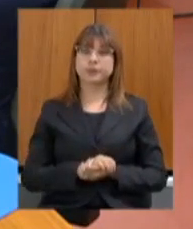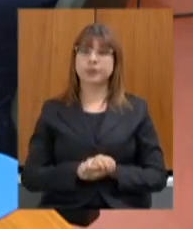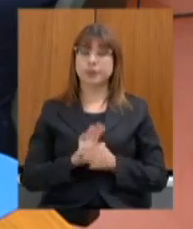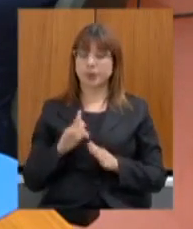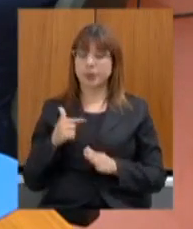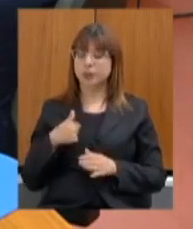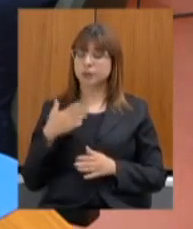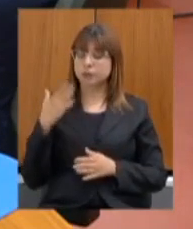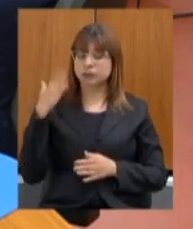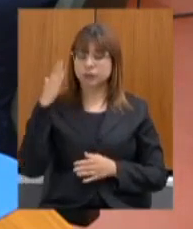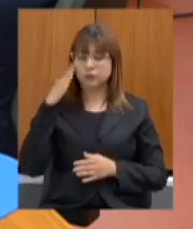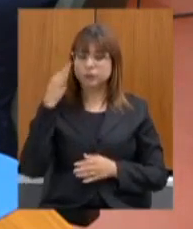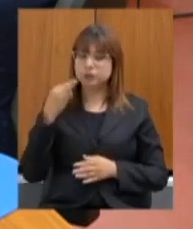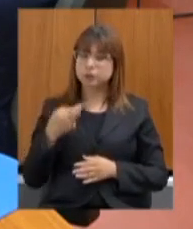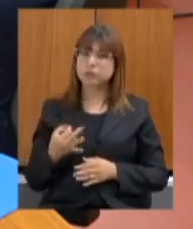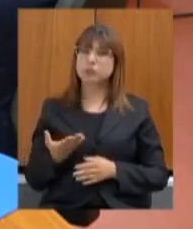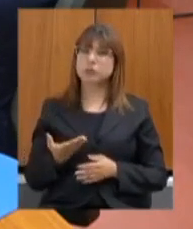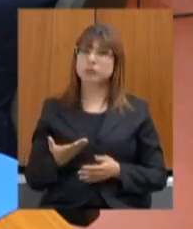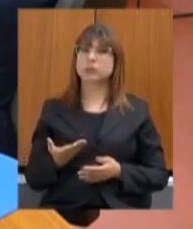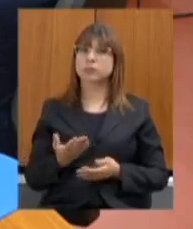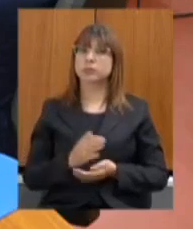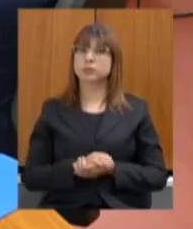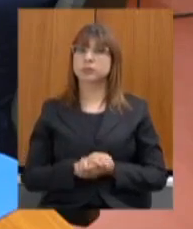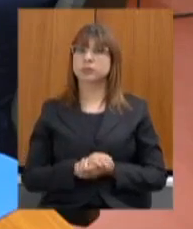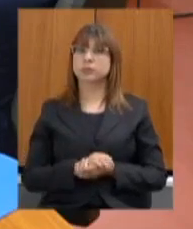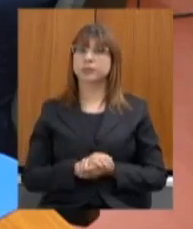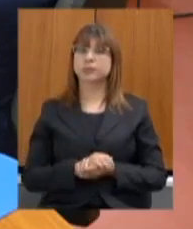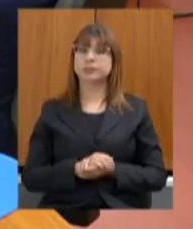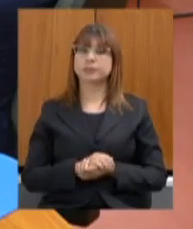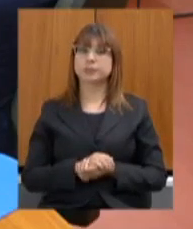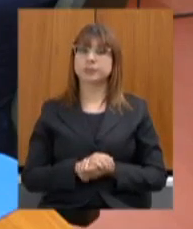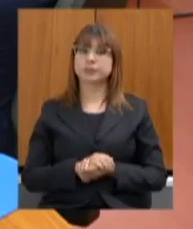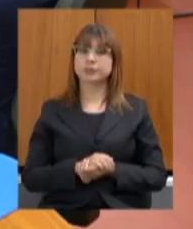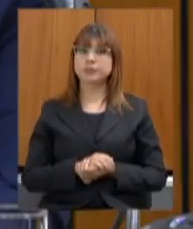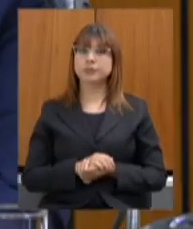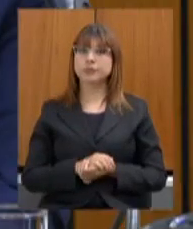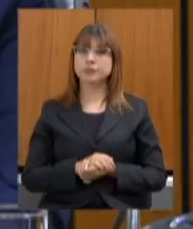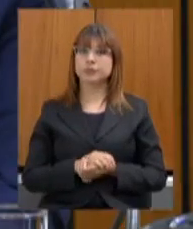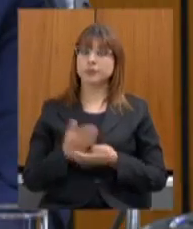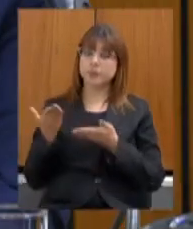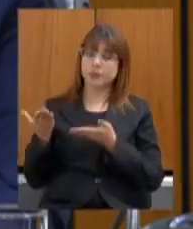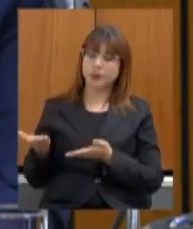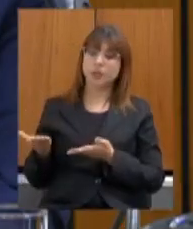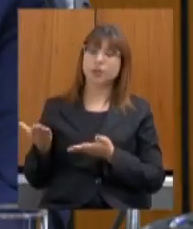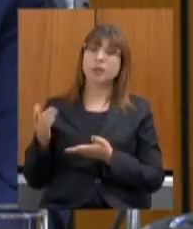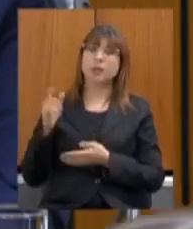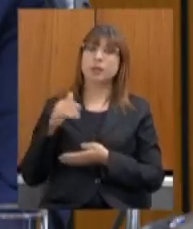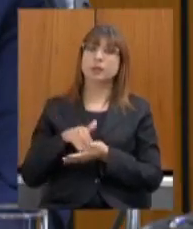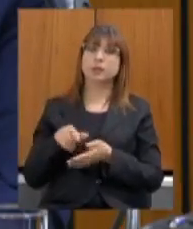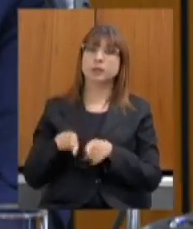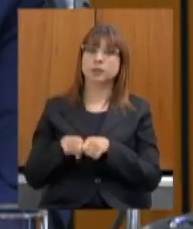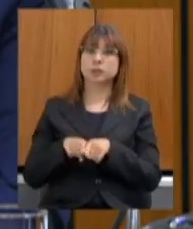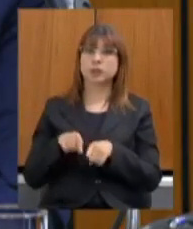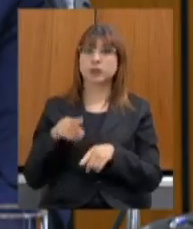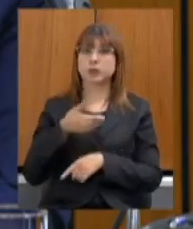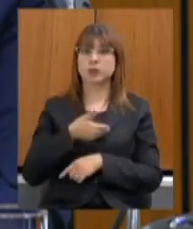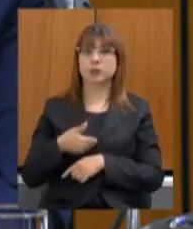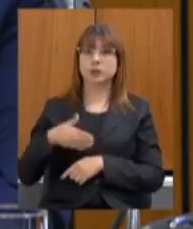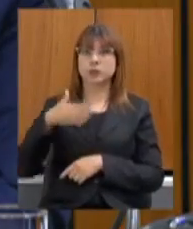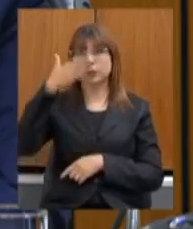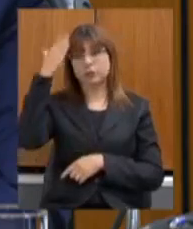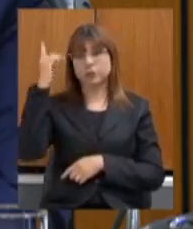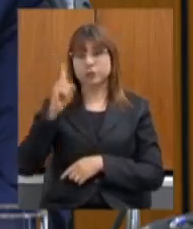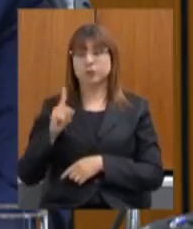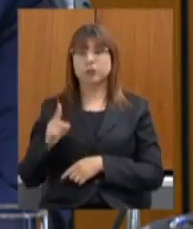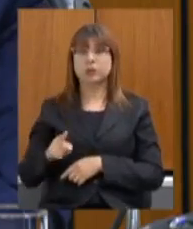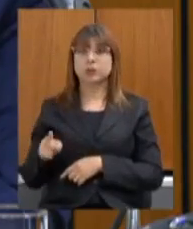absoluta convicção que, da maneira que o senhor e o governador Romeu Zema vêm conduzindo